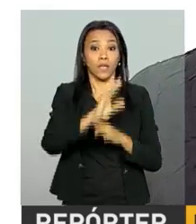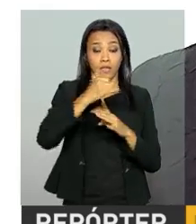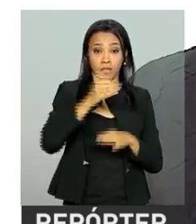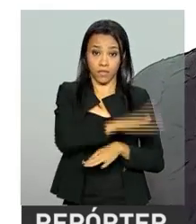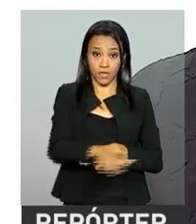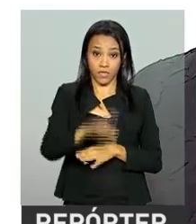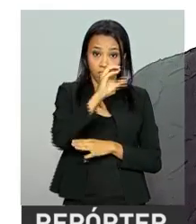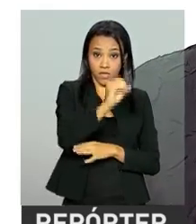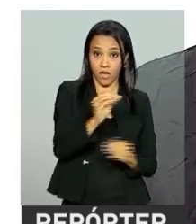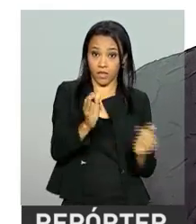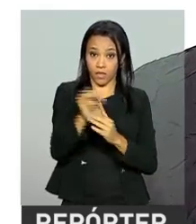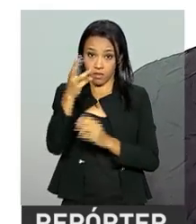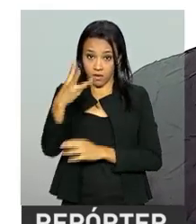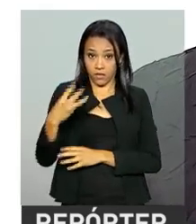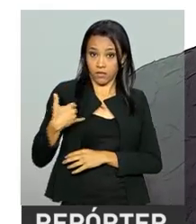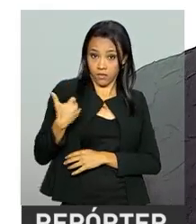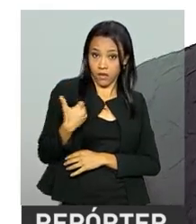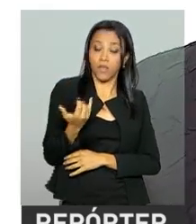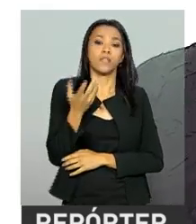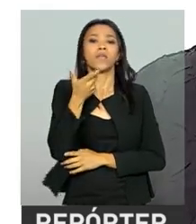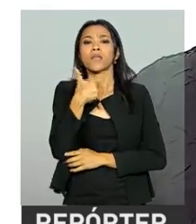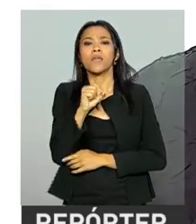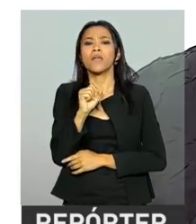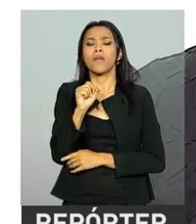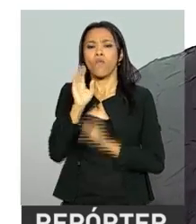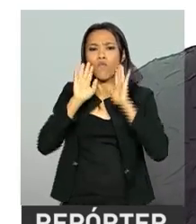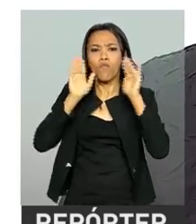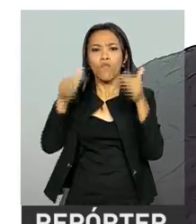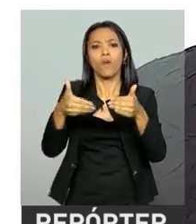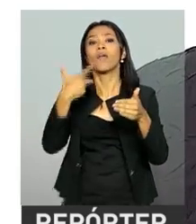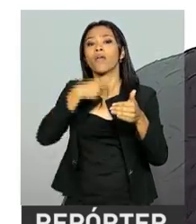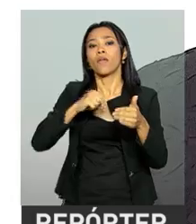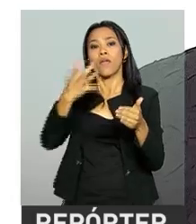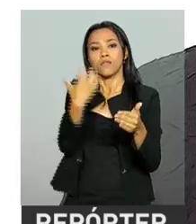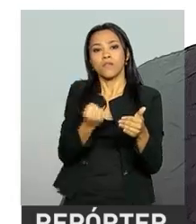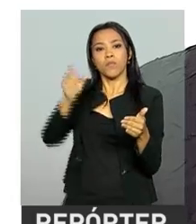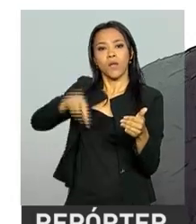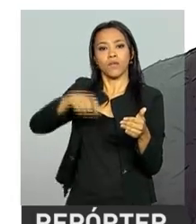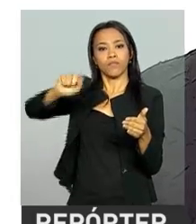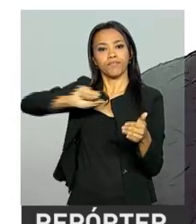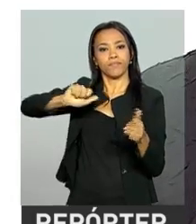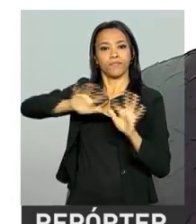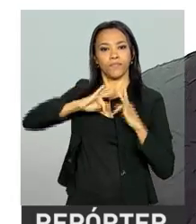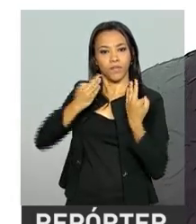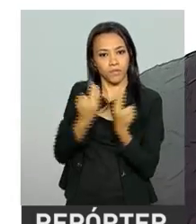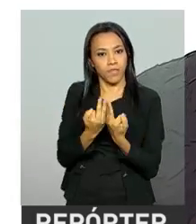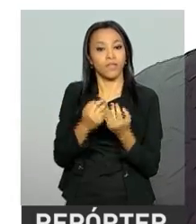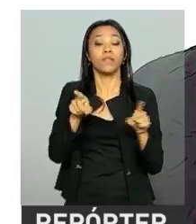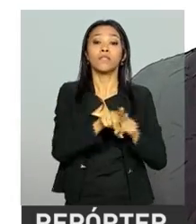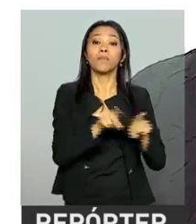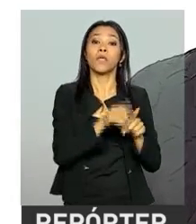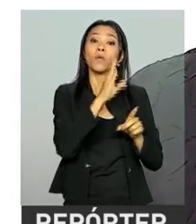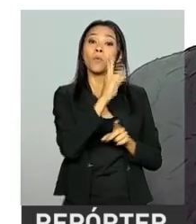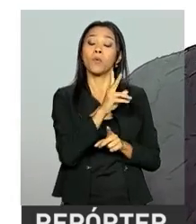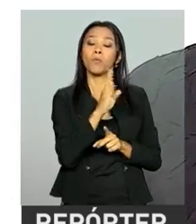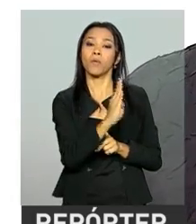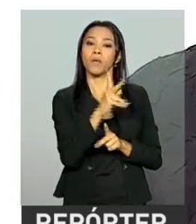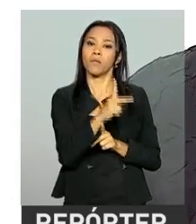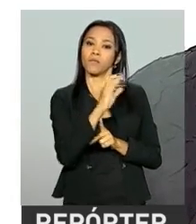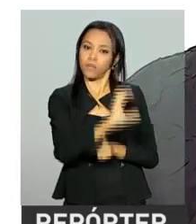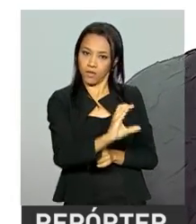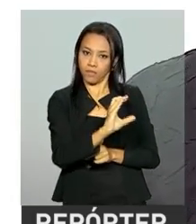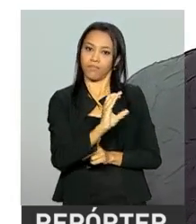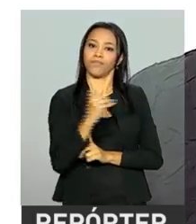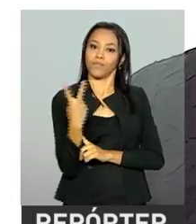anos o foco são os beneficiários do Bolsa Família e do benefício da prestação continuada A ideia é